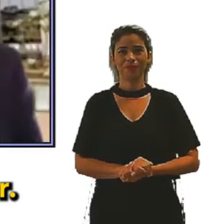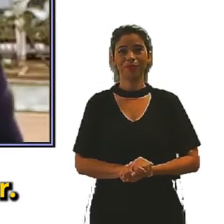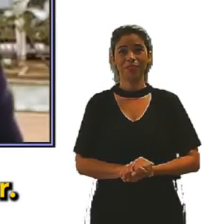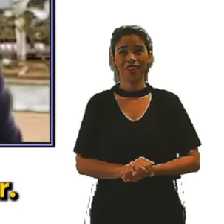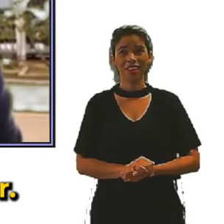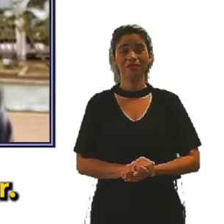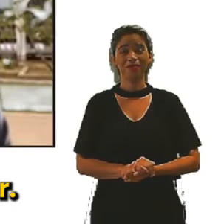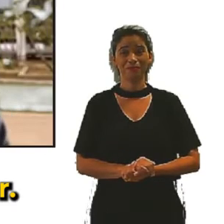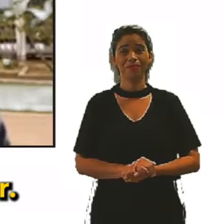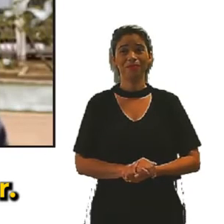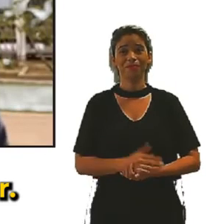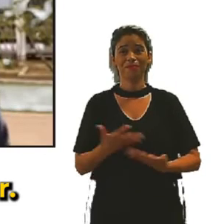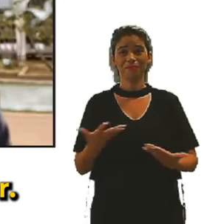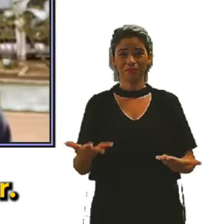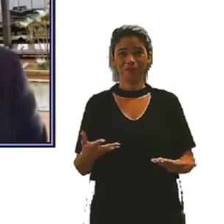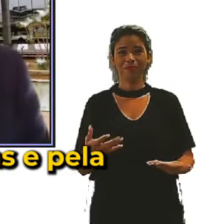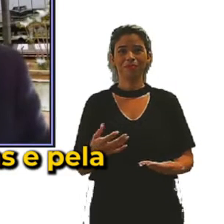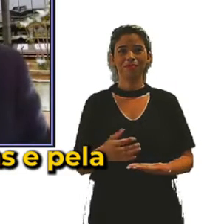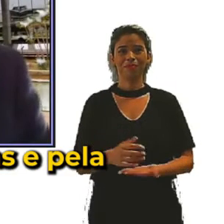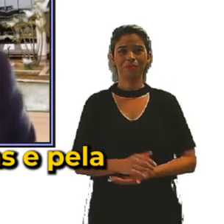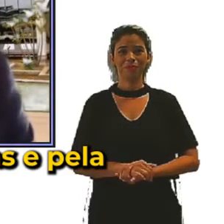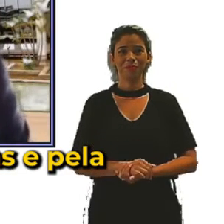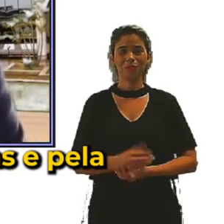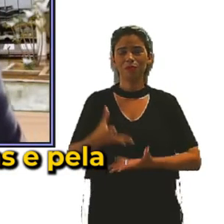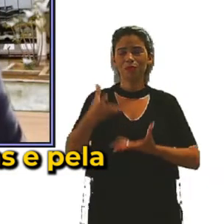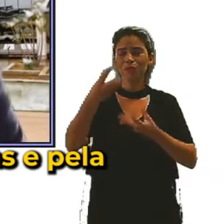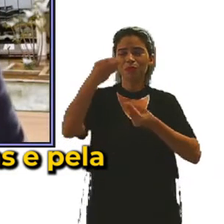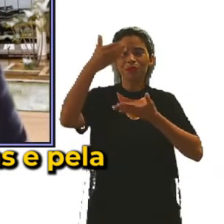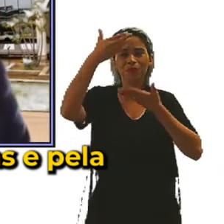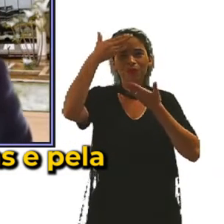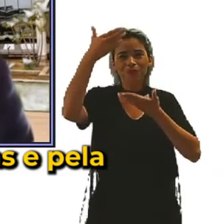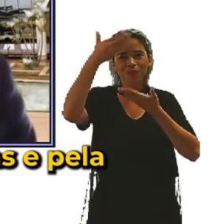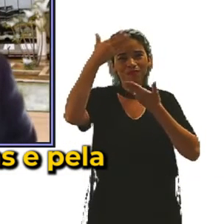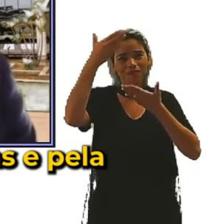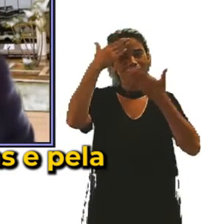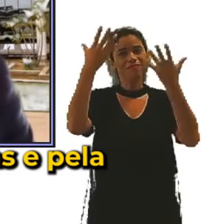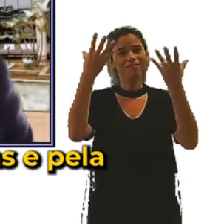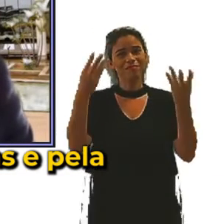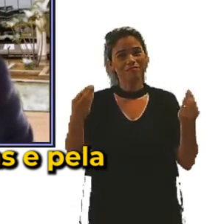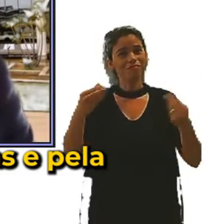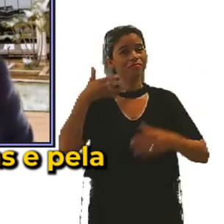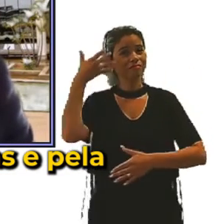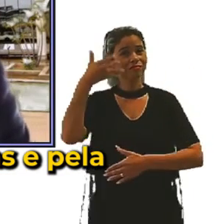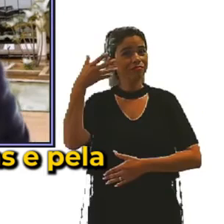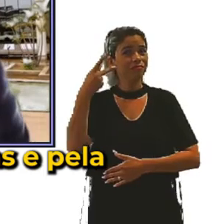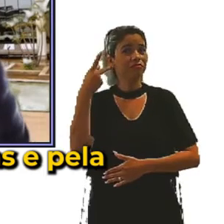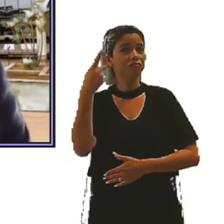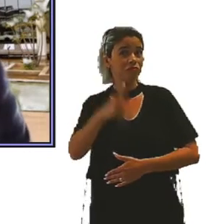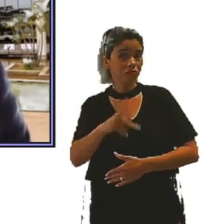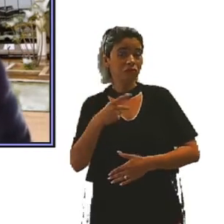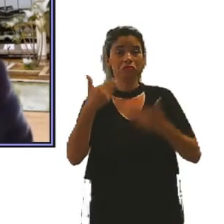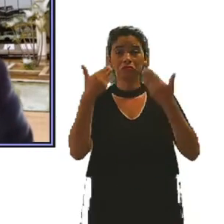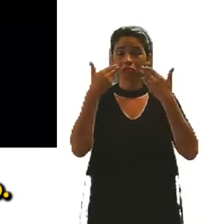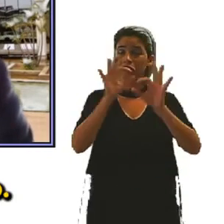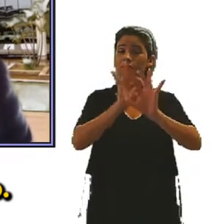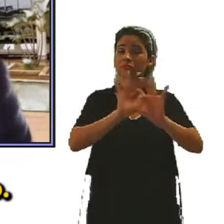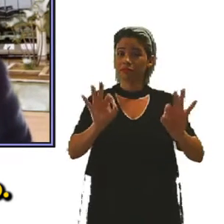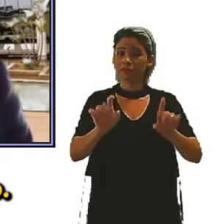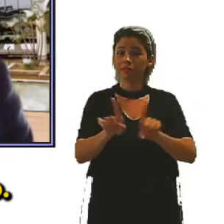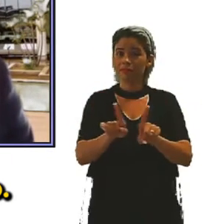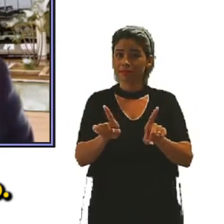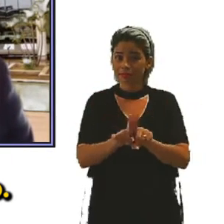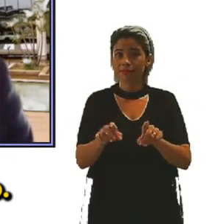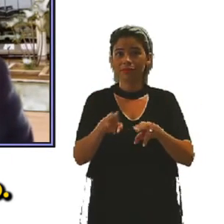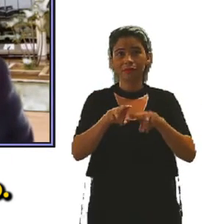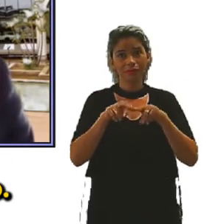Devolvo a palavra ao nosso mediador. Muito obrigado, doutora Luciana, pelas suas palavras, pela excelente exposição e também